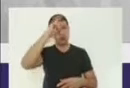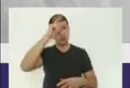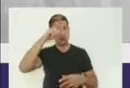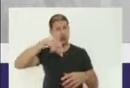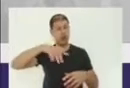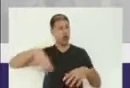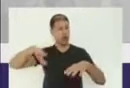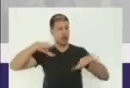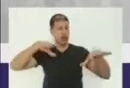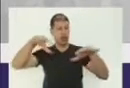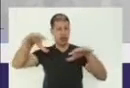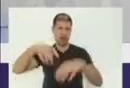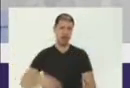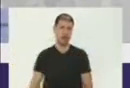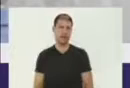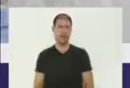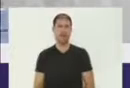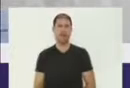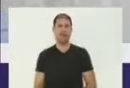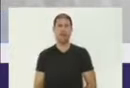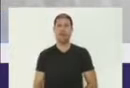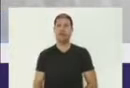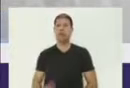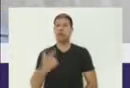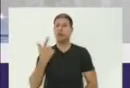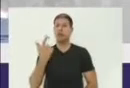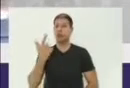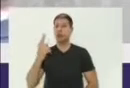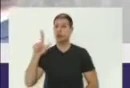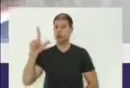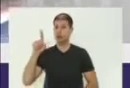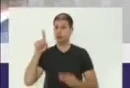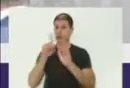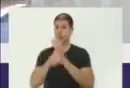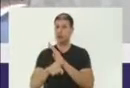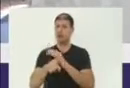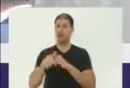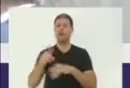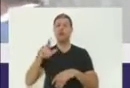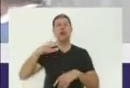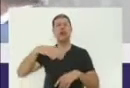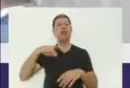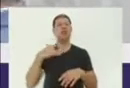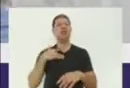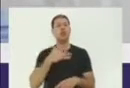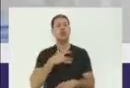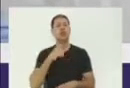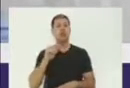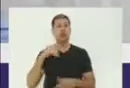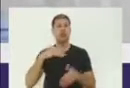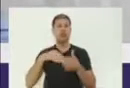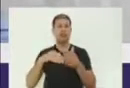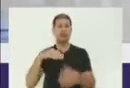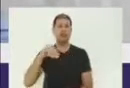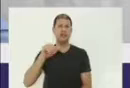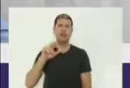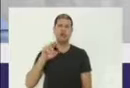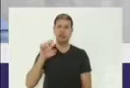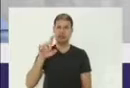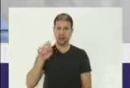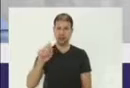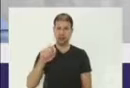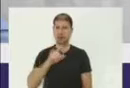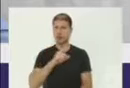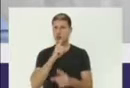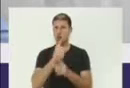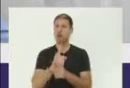setores. Uma outra pergunta a ser feita, né, ao setor de saúde, ao secretário Marcelo, a identificação do